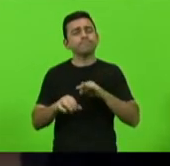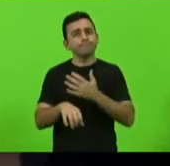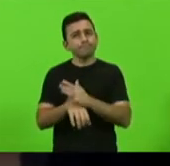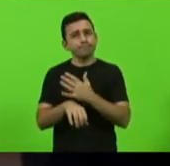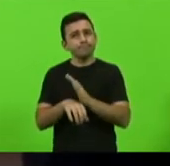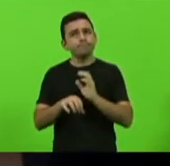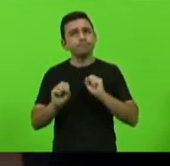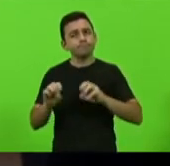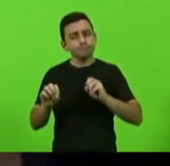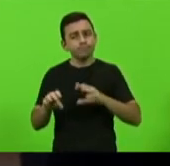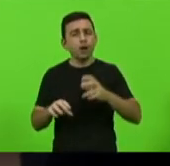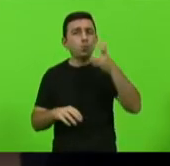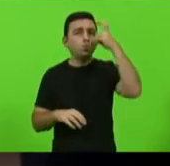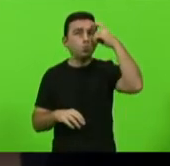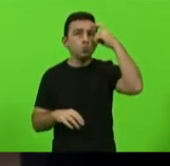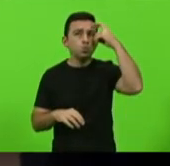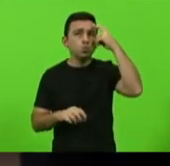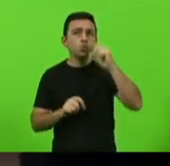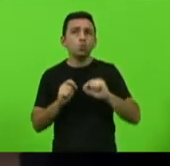dessa cultura